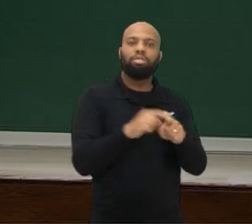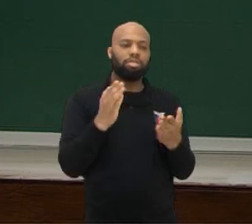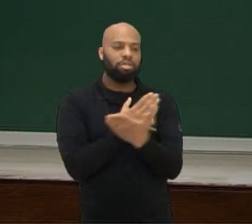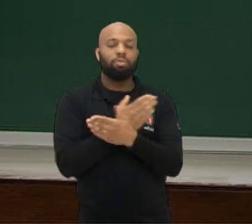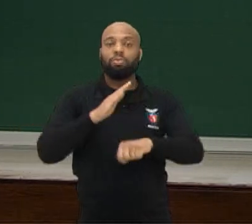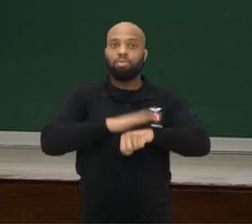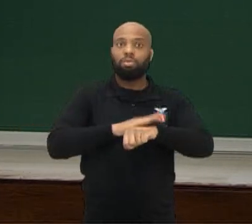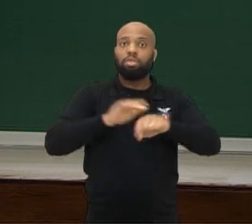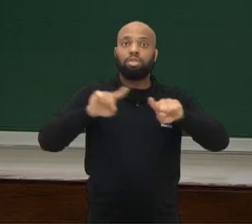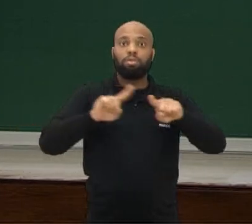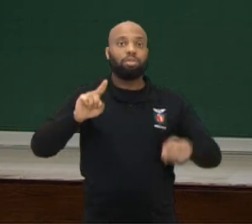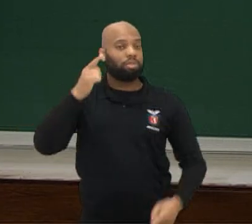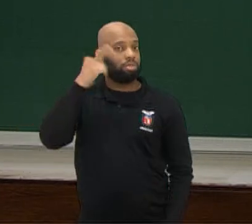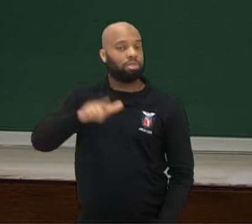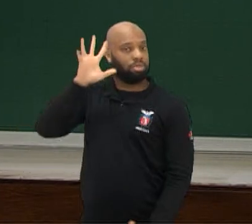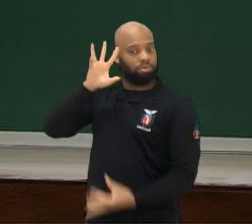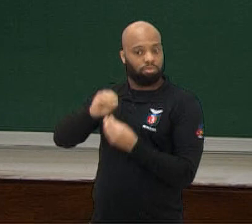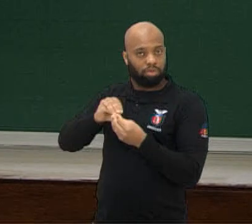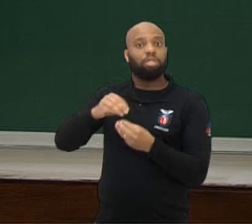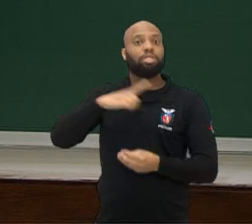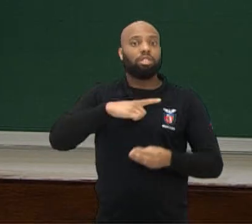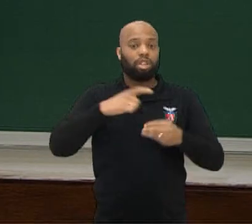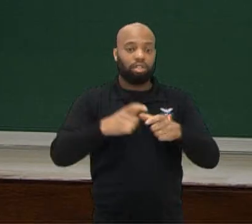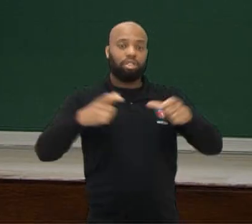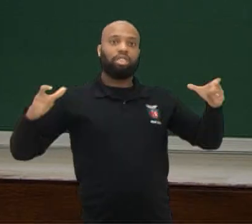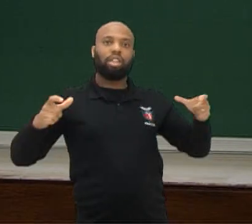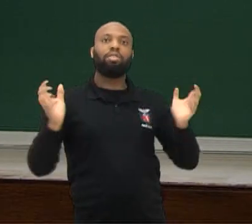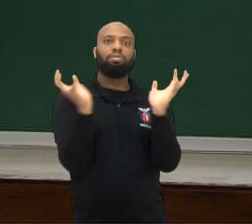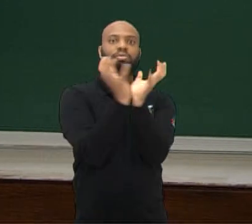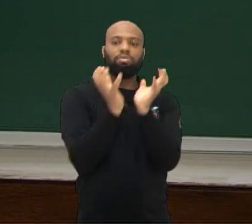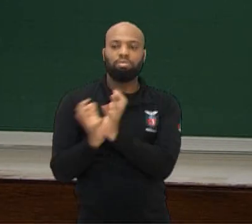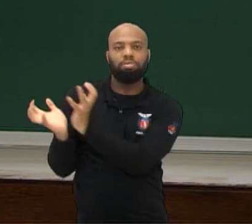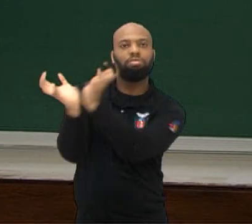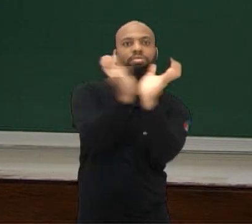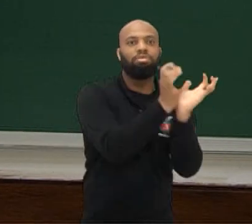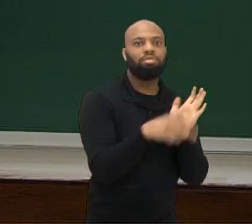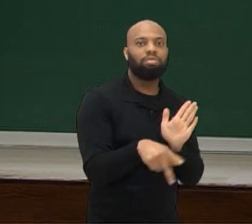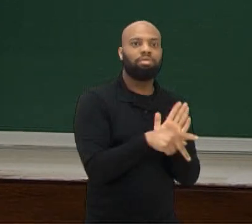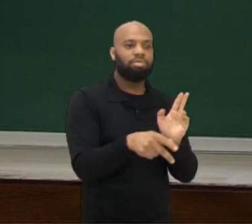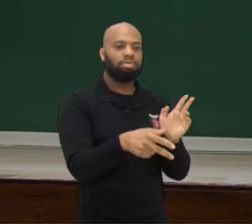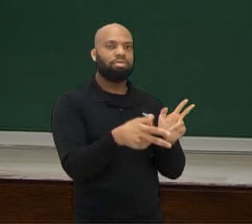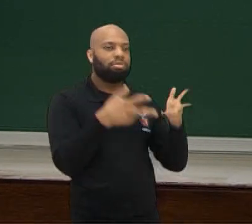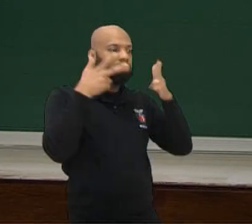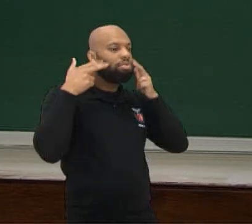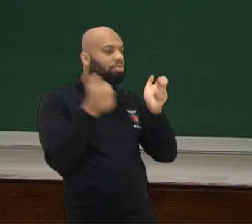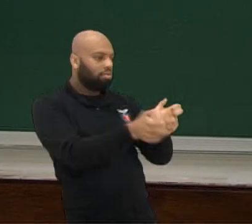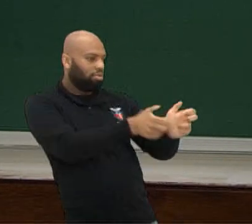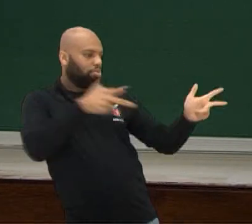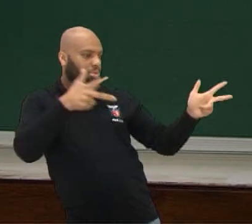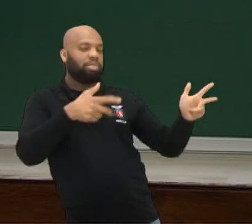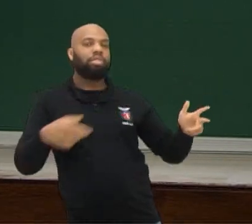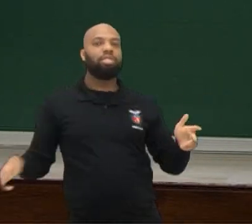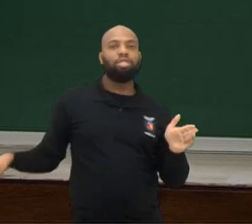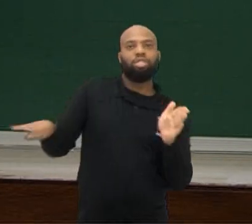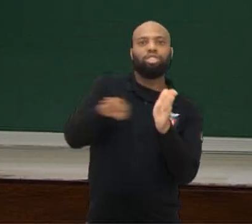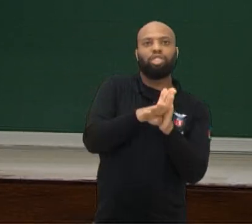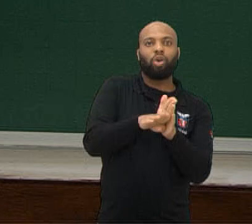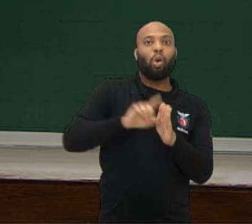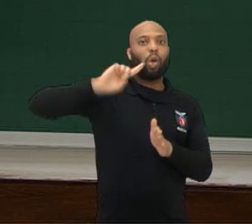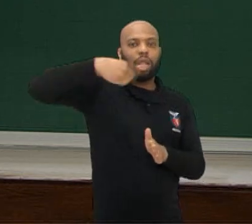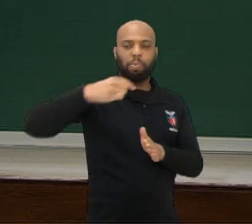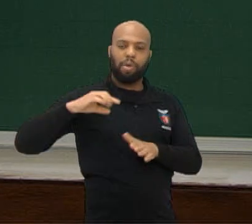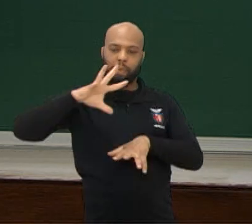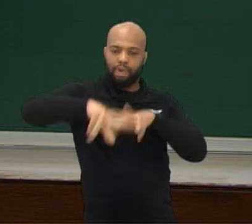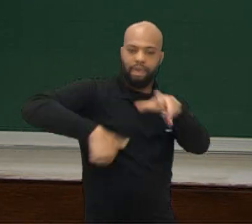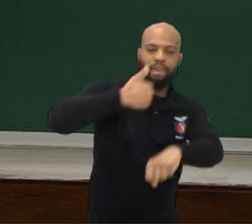gente entender os grandes grupos étnicos indígenas que viviam nesta região até a chegada dos colonizadores, então nós temos